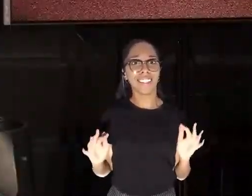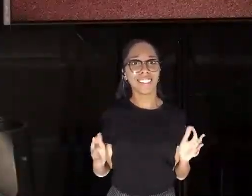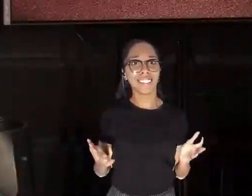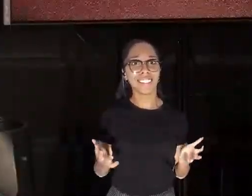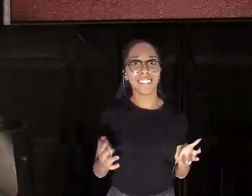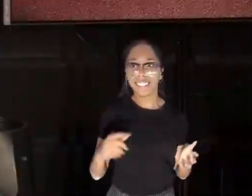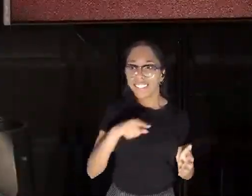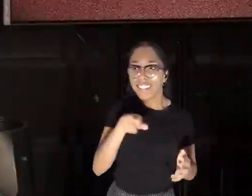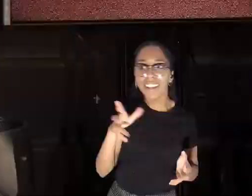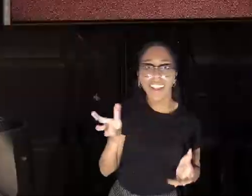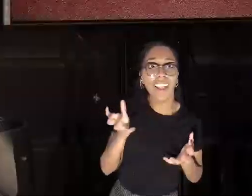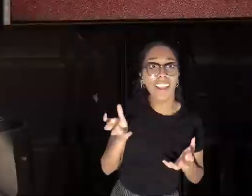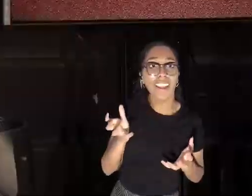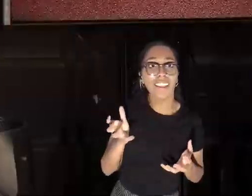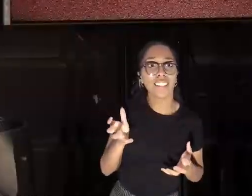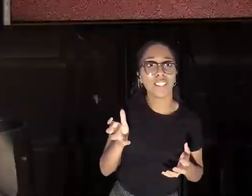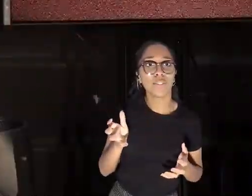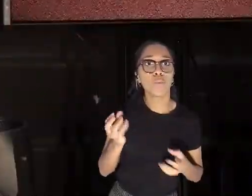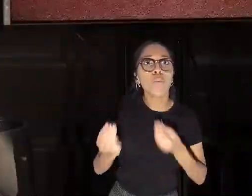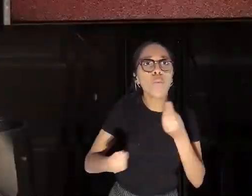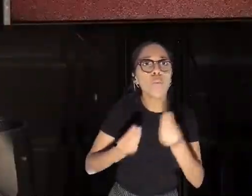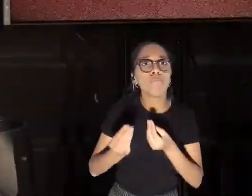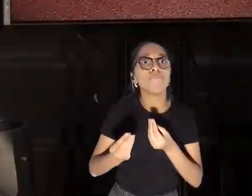O Espírito Santo é a resposta.